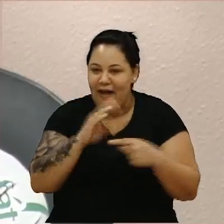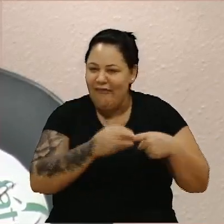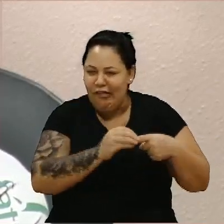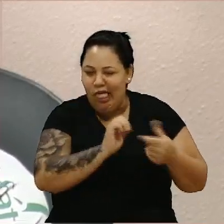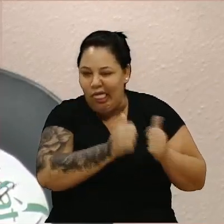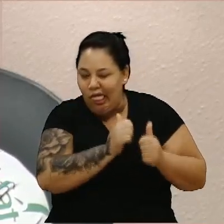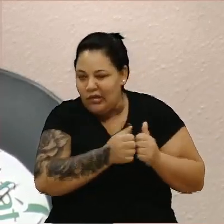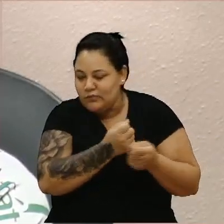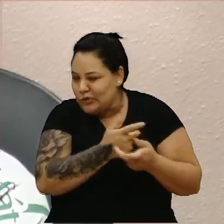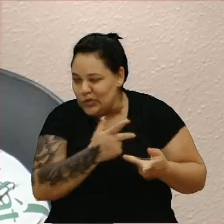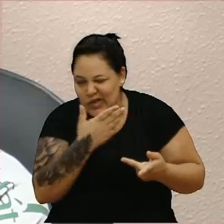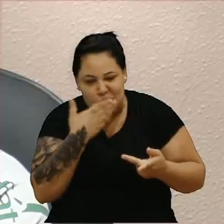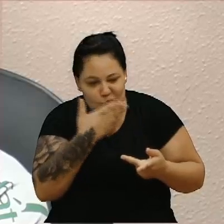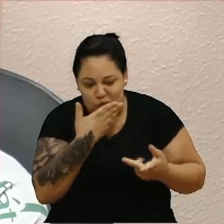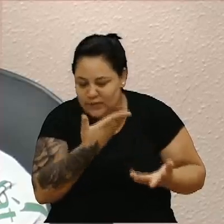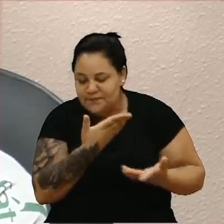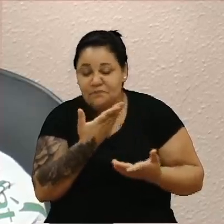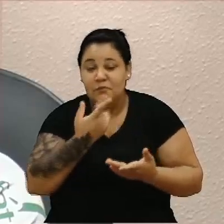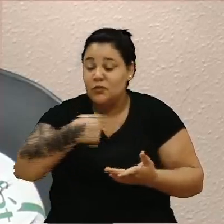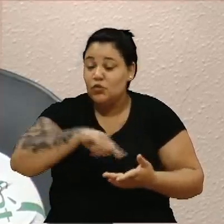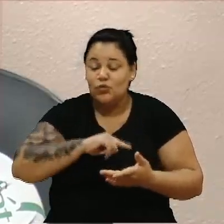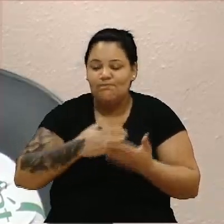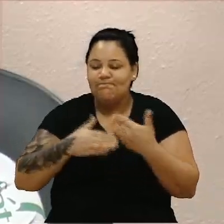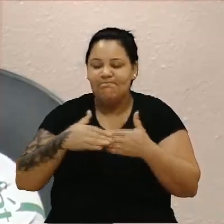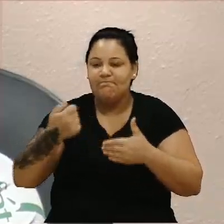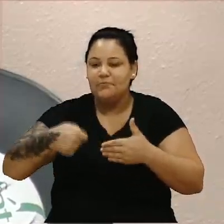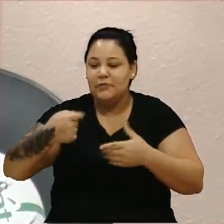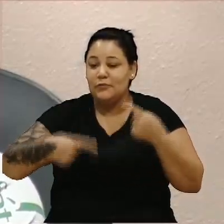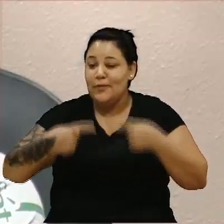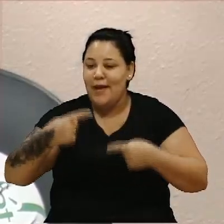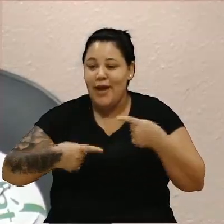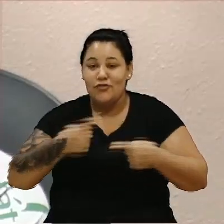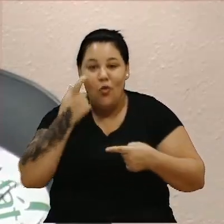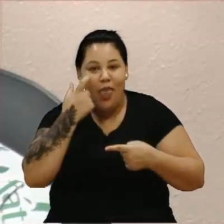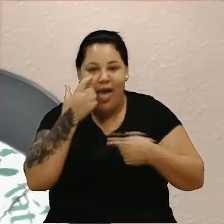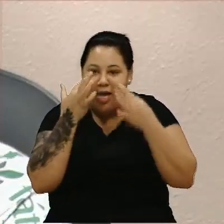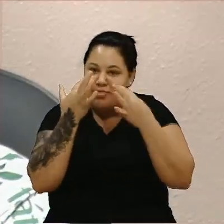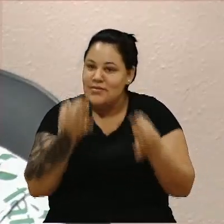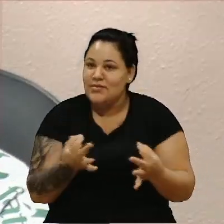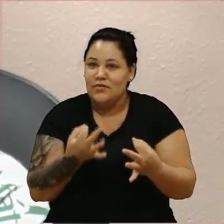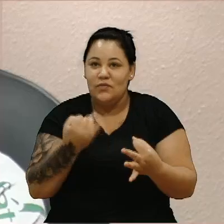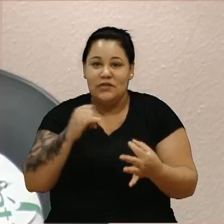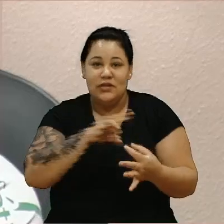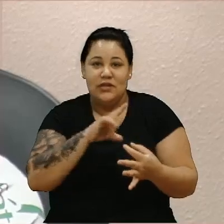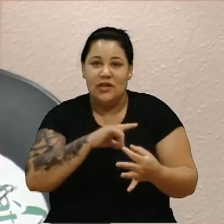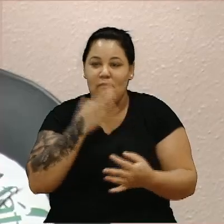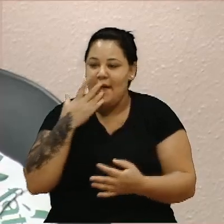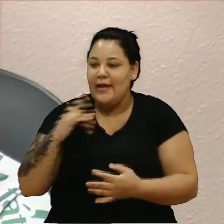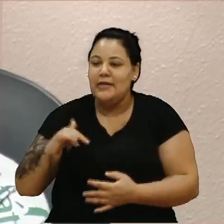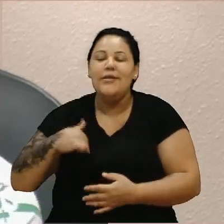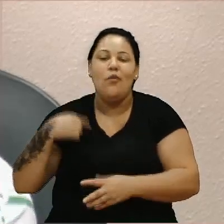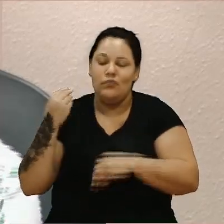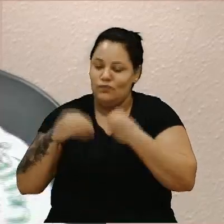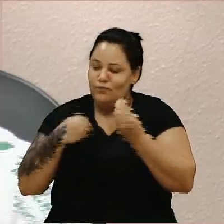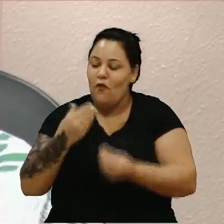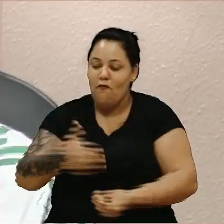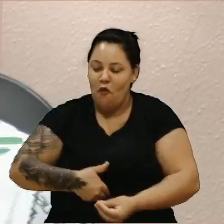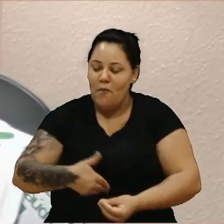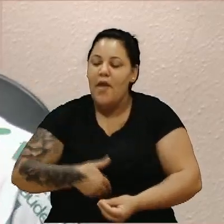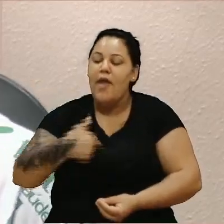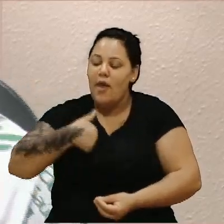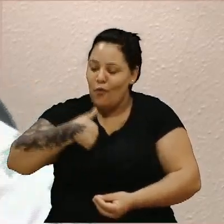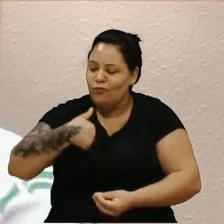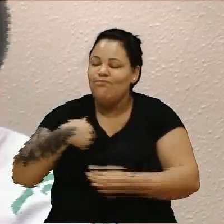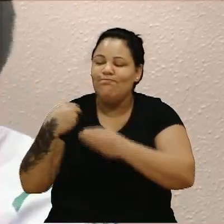debates nós precisamos olhar, porque se tem uma criança que passa fome na nossa sociedade, eu me sinto responsável por combater isso e